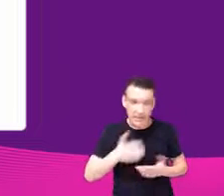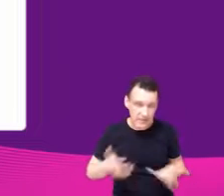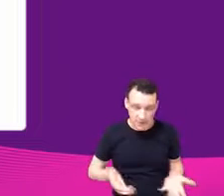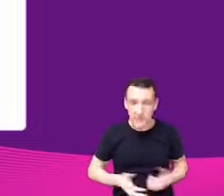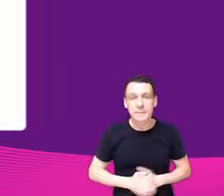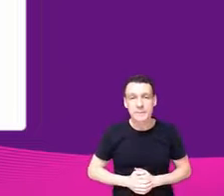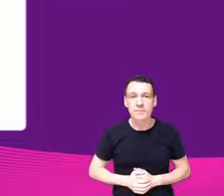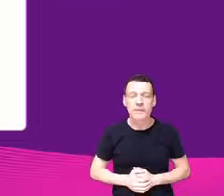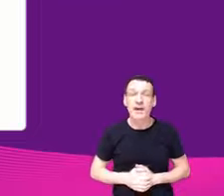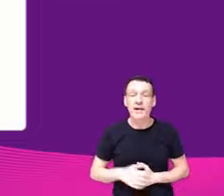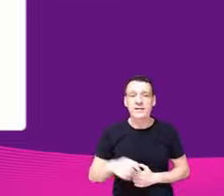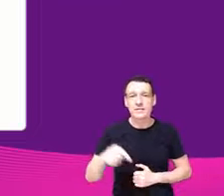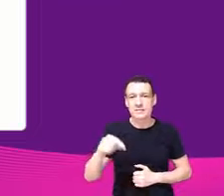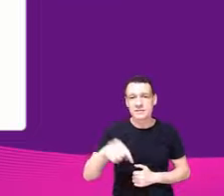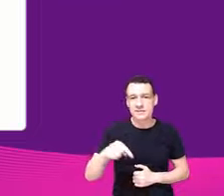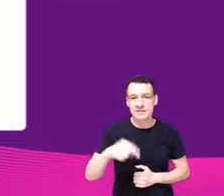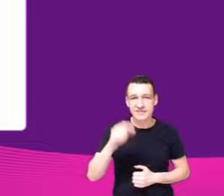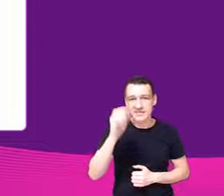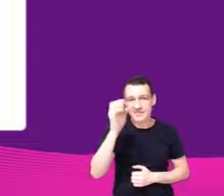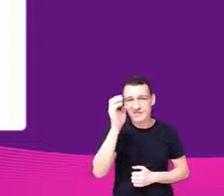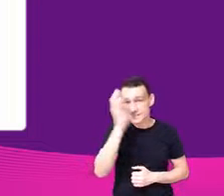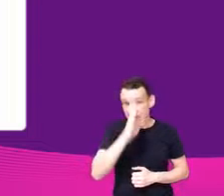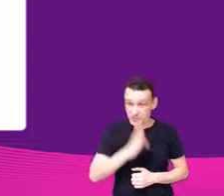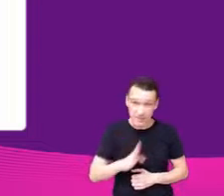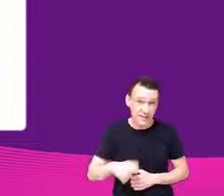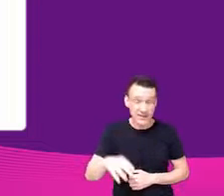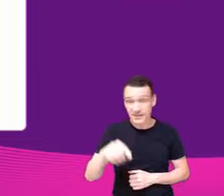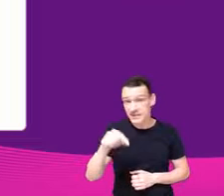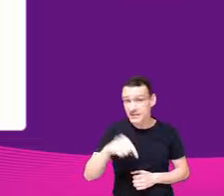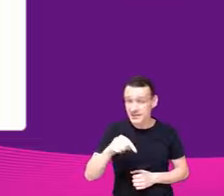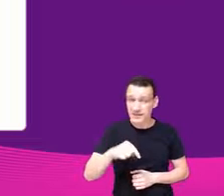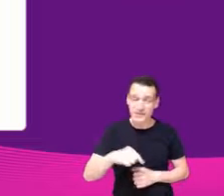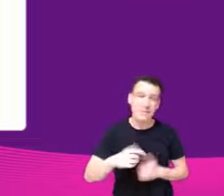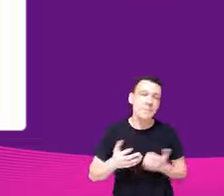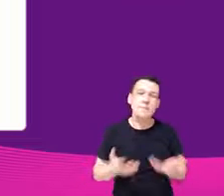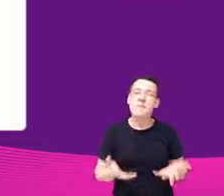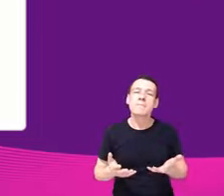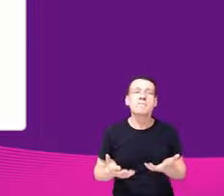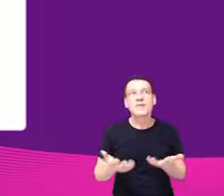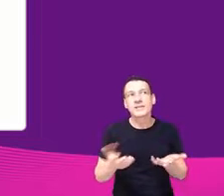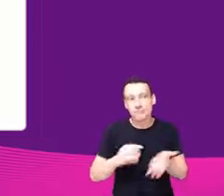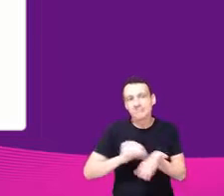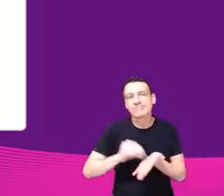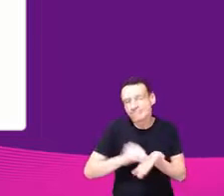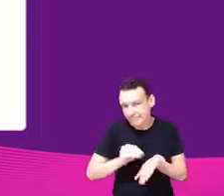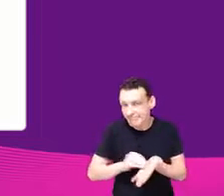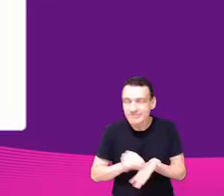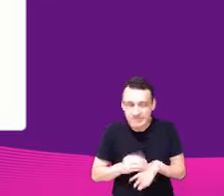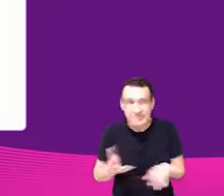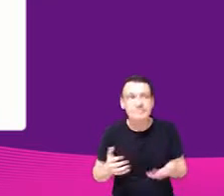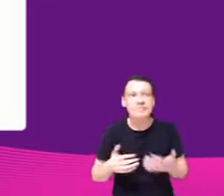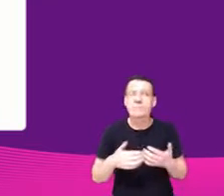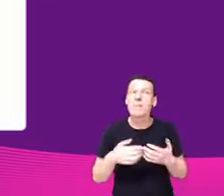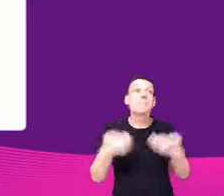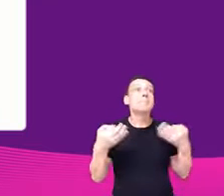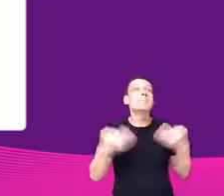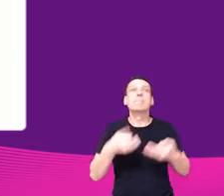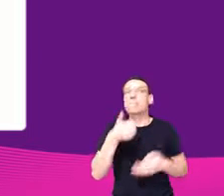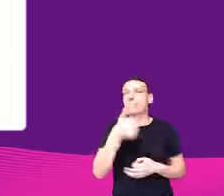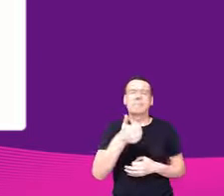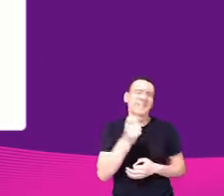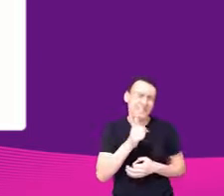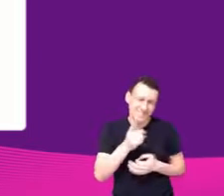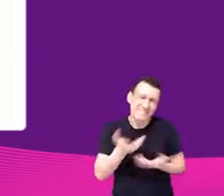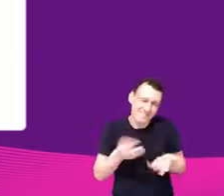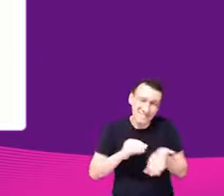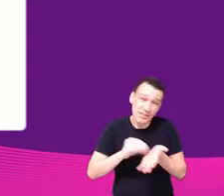apesar de que em outras áreas está muito aquém, né, do ideal. Acho que a história do